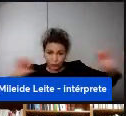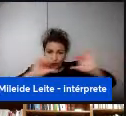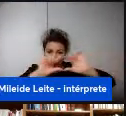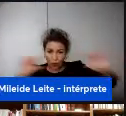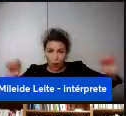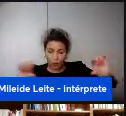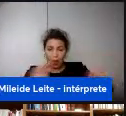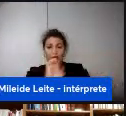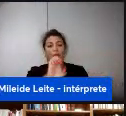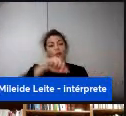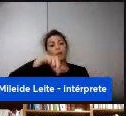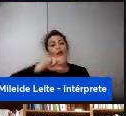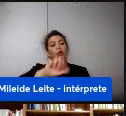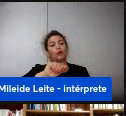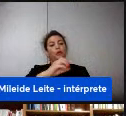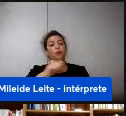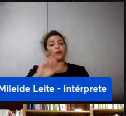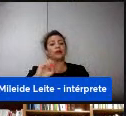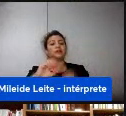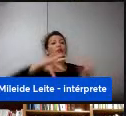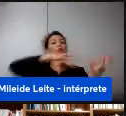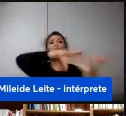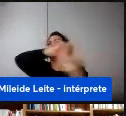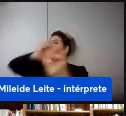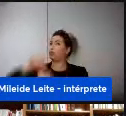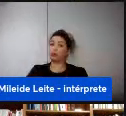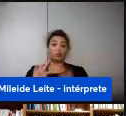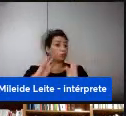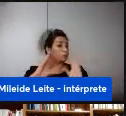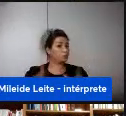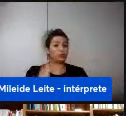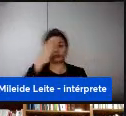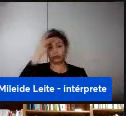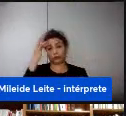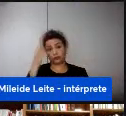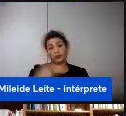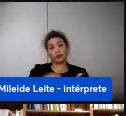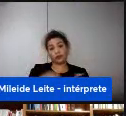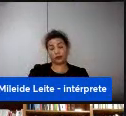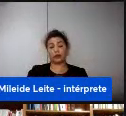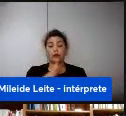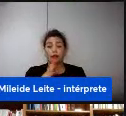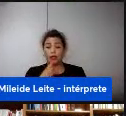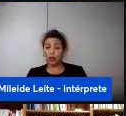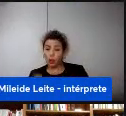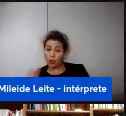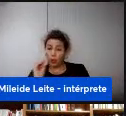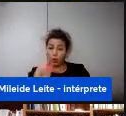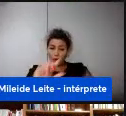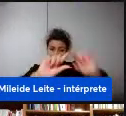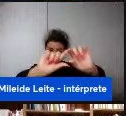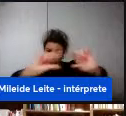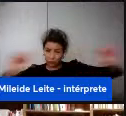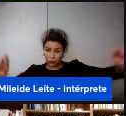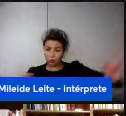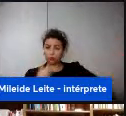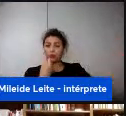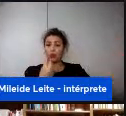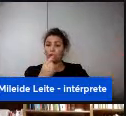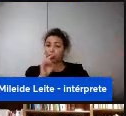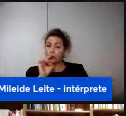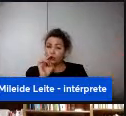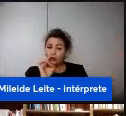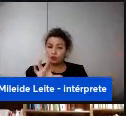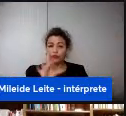equação universal que todo mundo deveria conhecer. Eu coloquei a única equação que eu vou mostrar para vocês, mas é apenas um